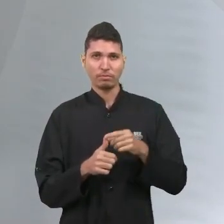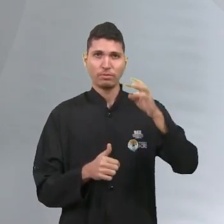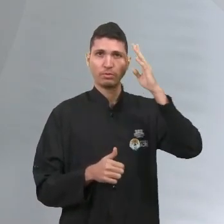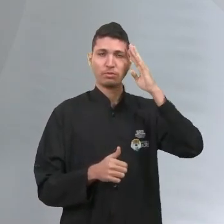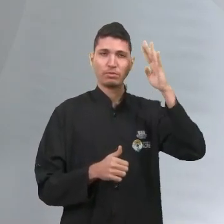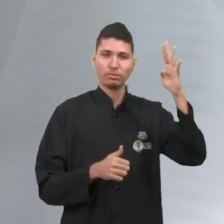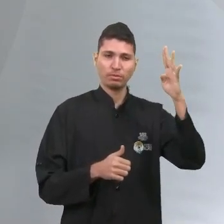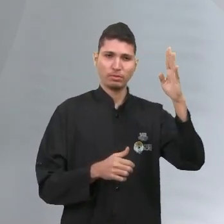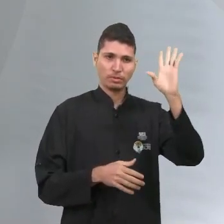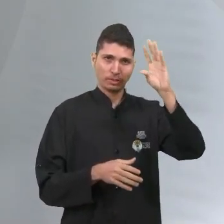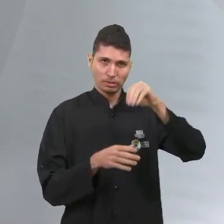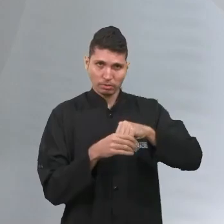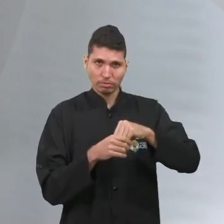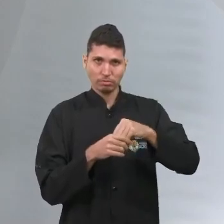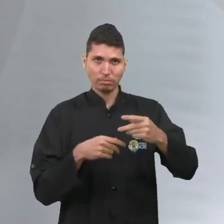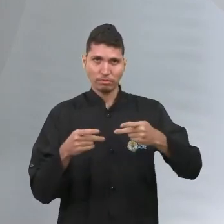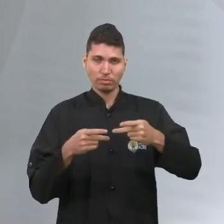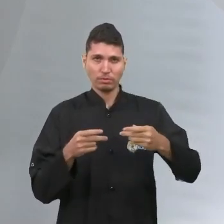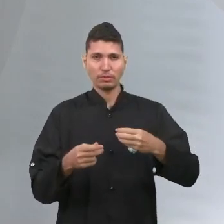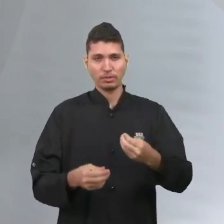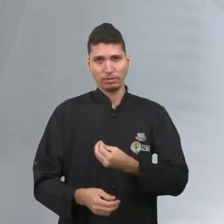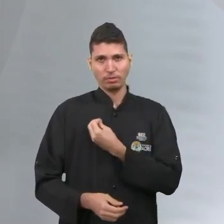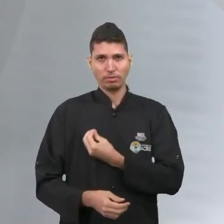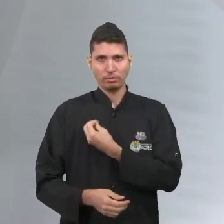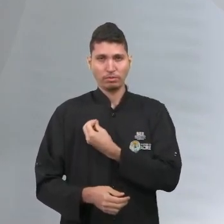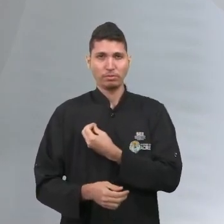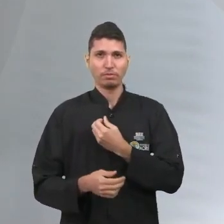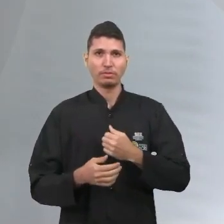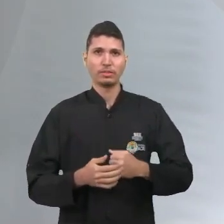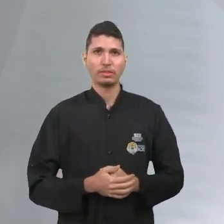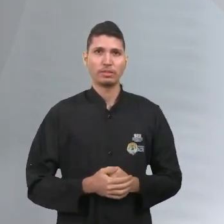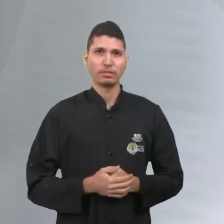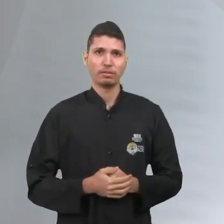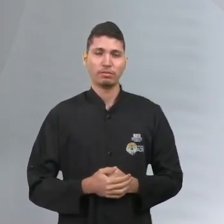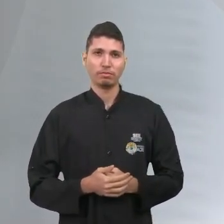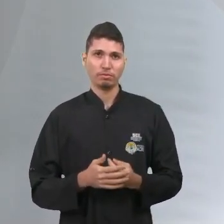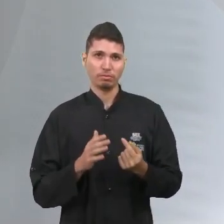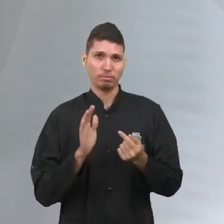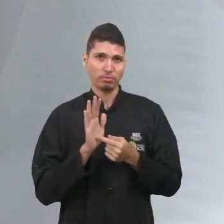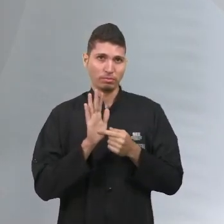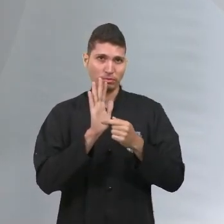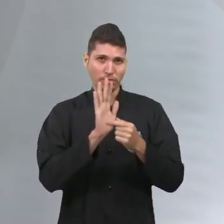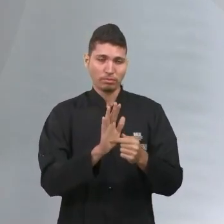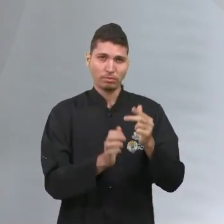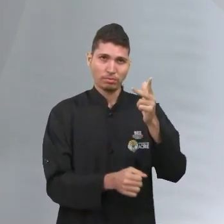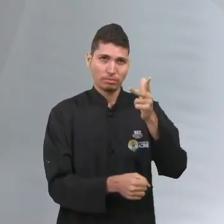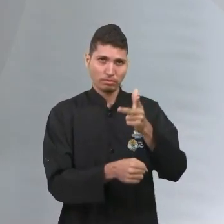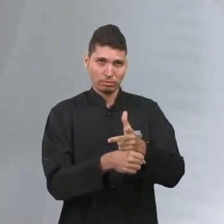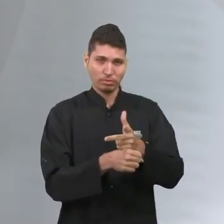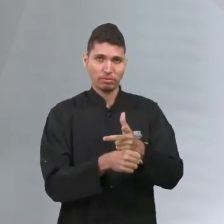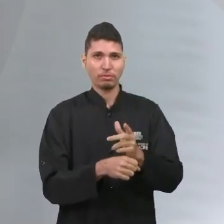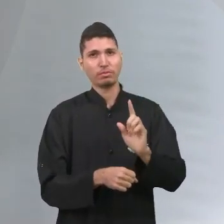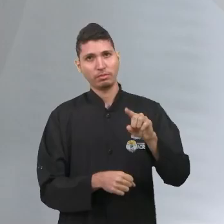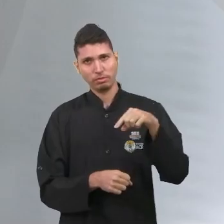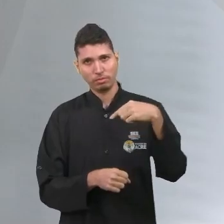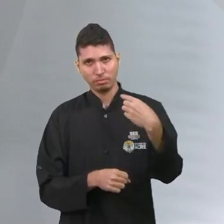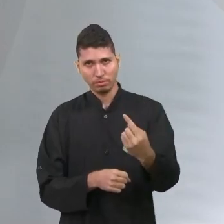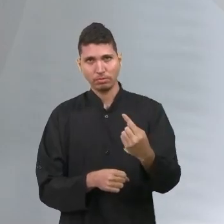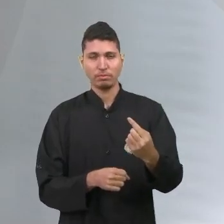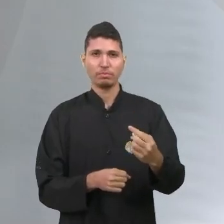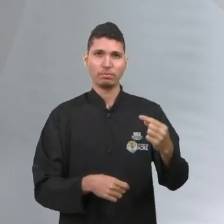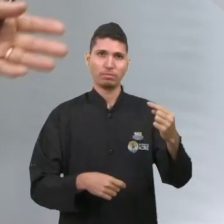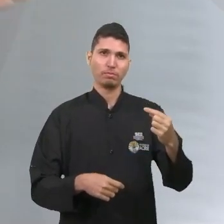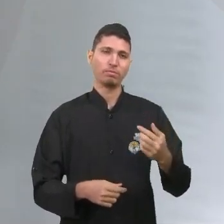projeto de vida. Para poder fazermos isso, vou colocar um vídeo na tela para vocês e posteriormente vamos fazer uma